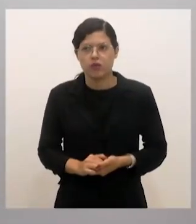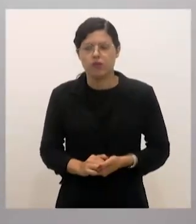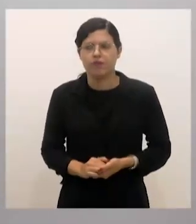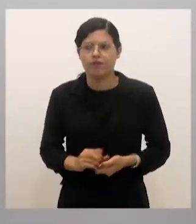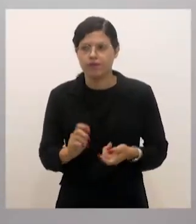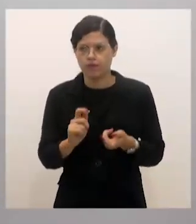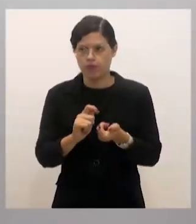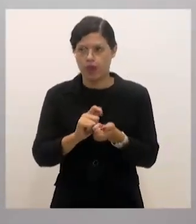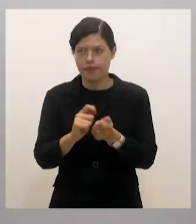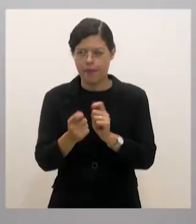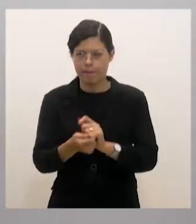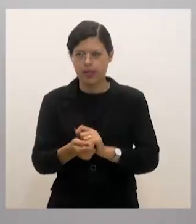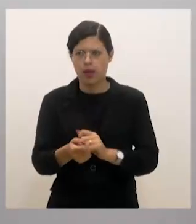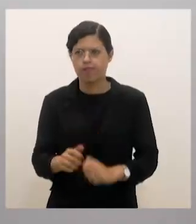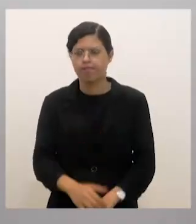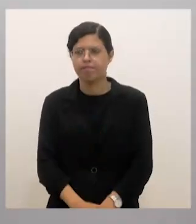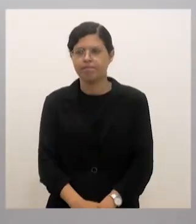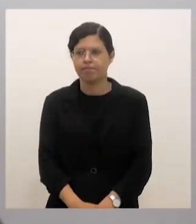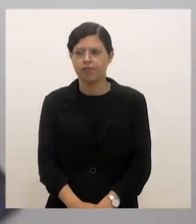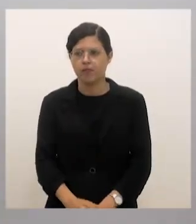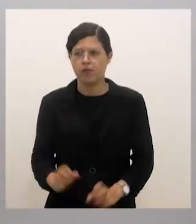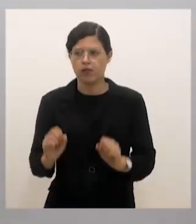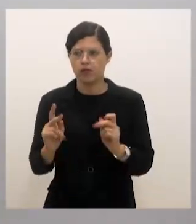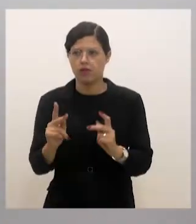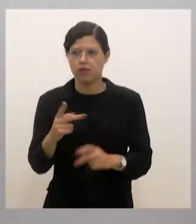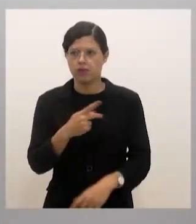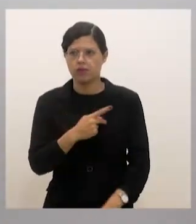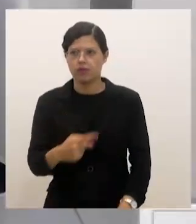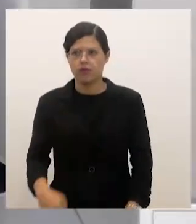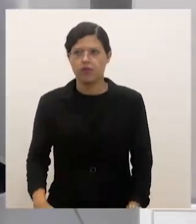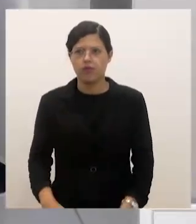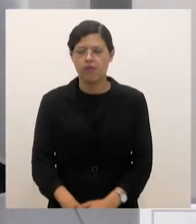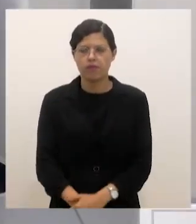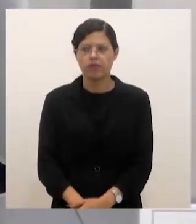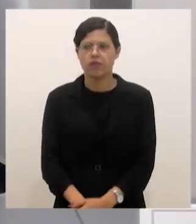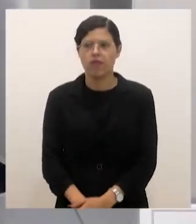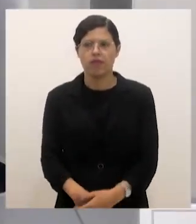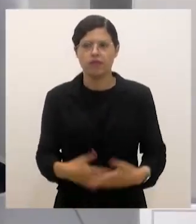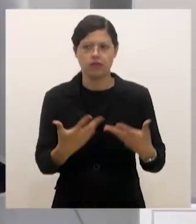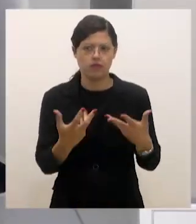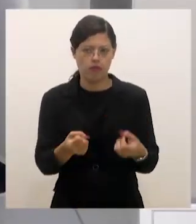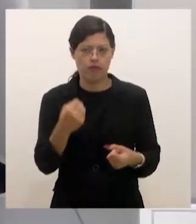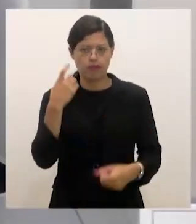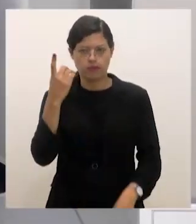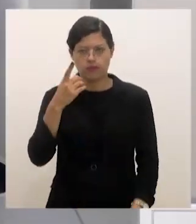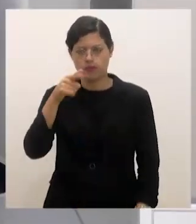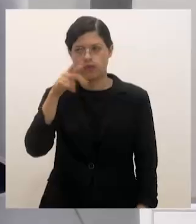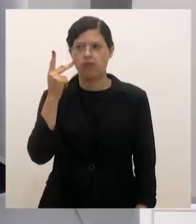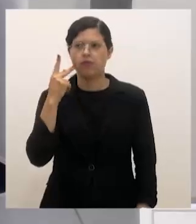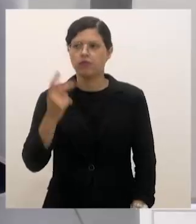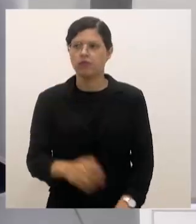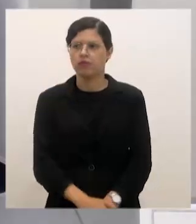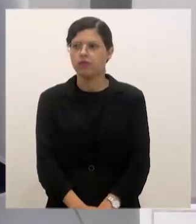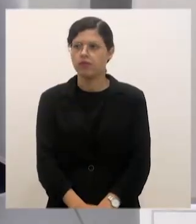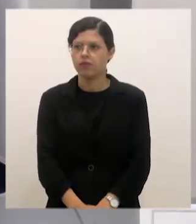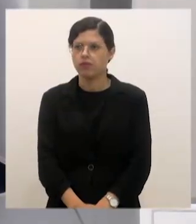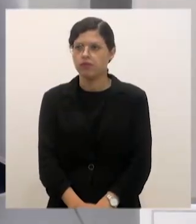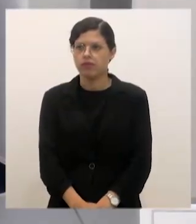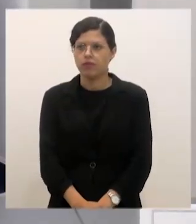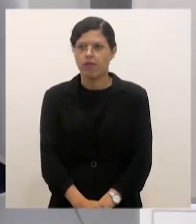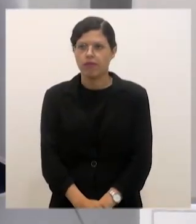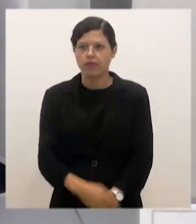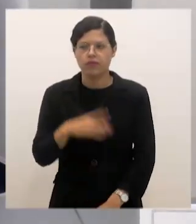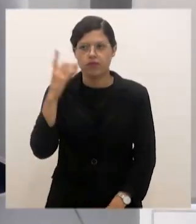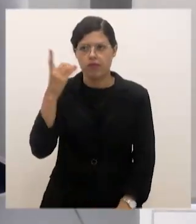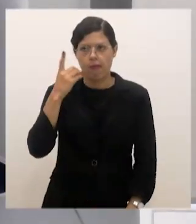vencer esses obstáculos. Ok, senhor presidente? Fechado. Vista concedida ao deputado Luiz Paulo. Presidente. Deputado Átila Nunes, Vossa